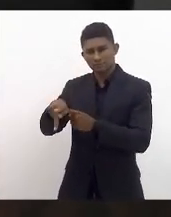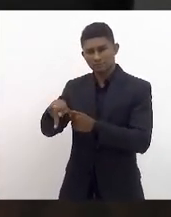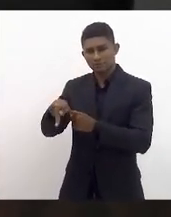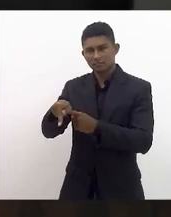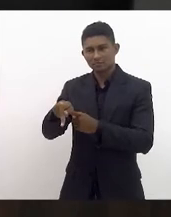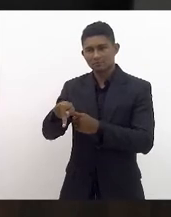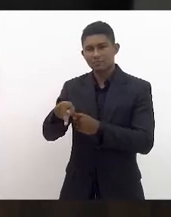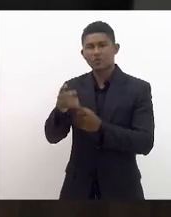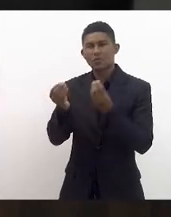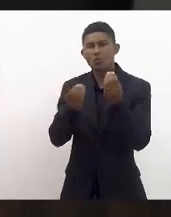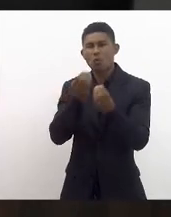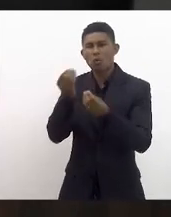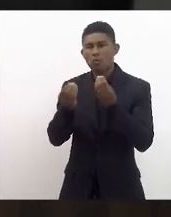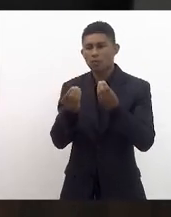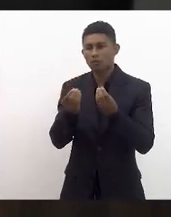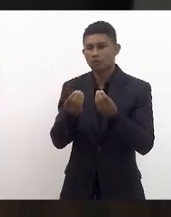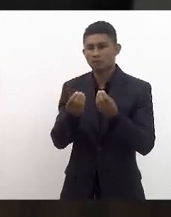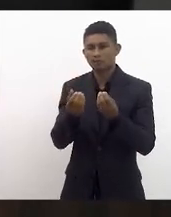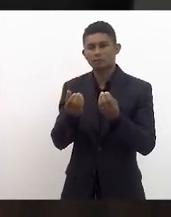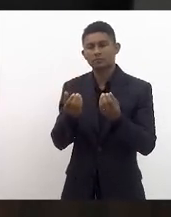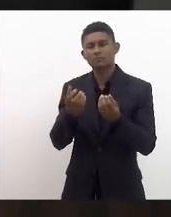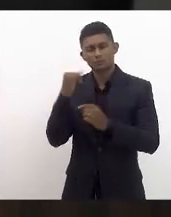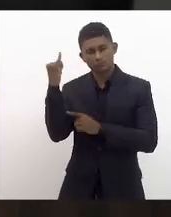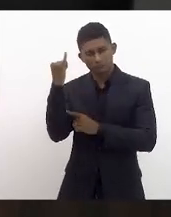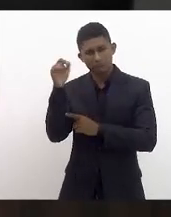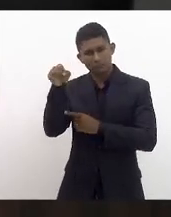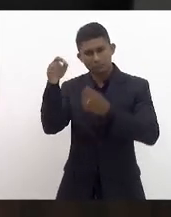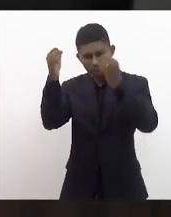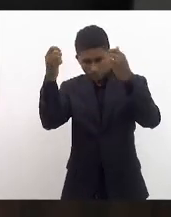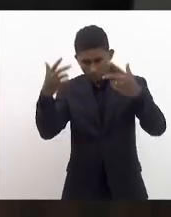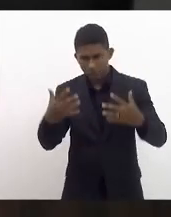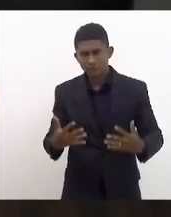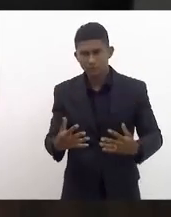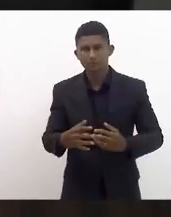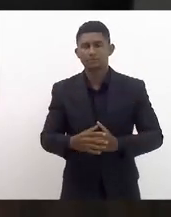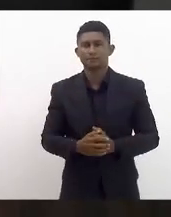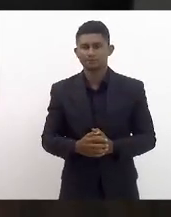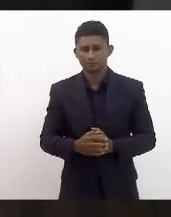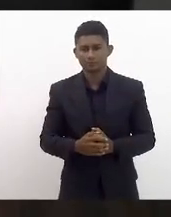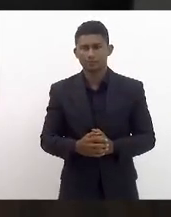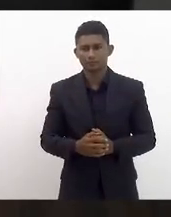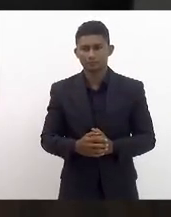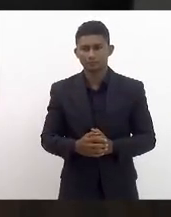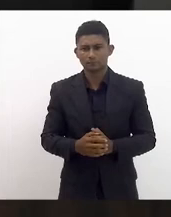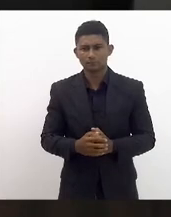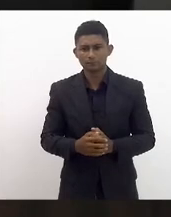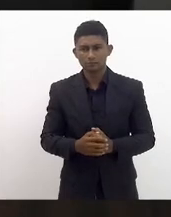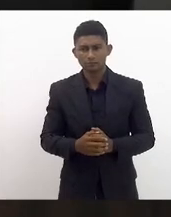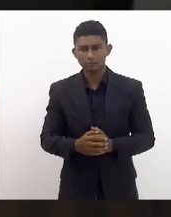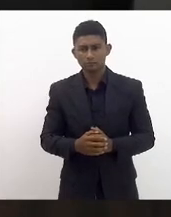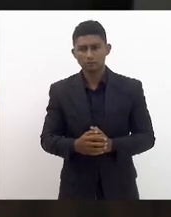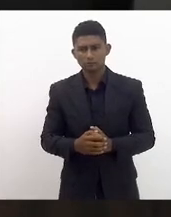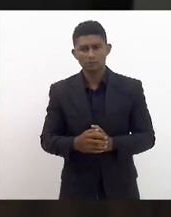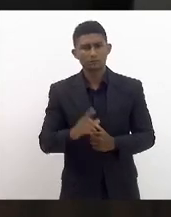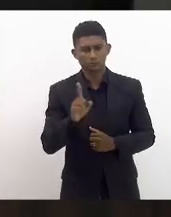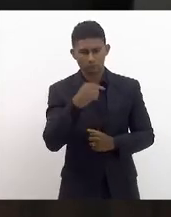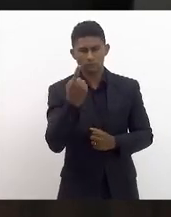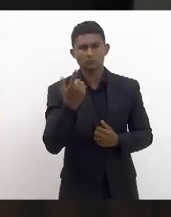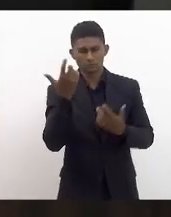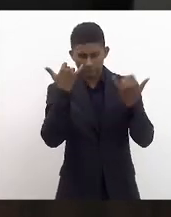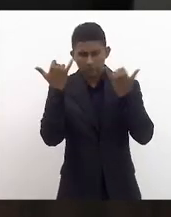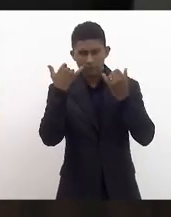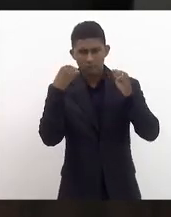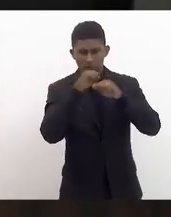Como foi? É importante que a gente possa participar e socializar a